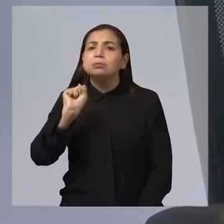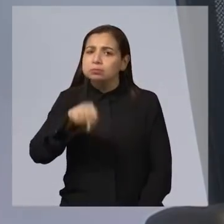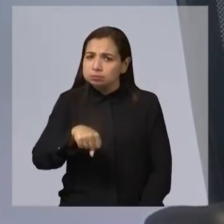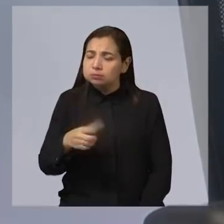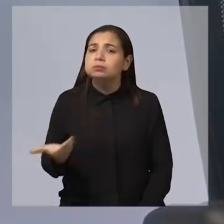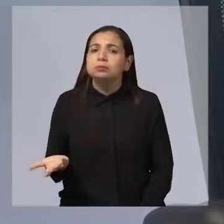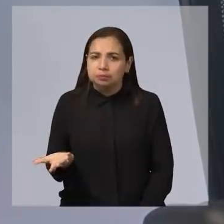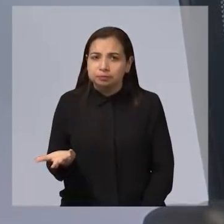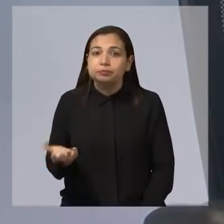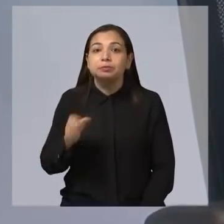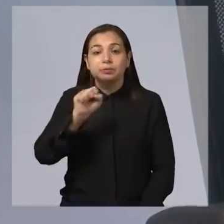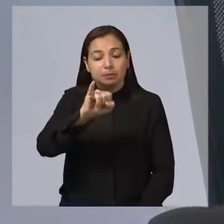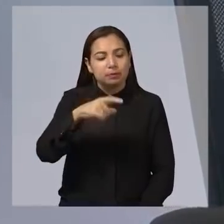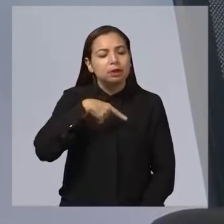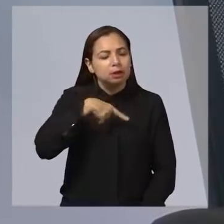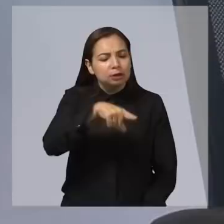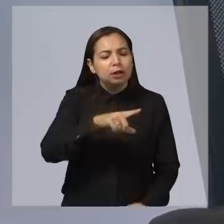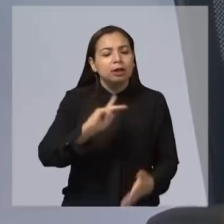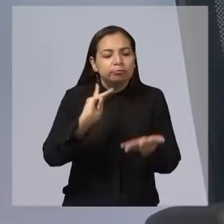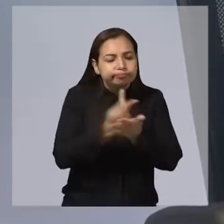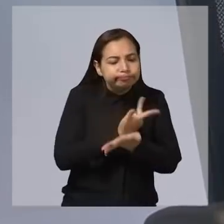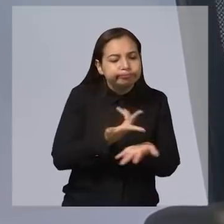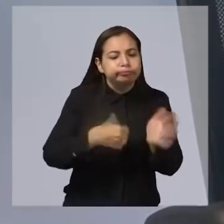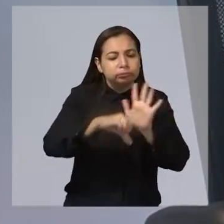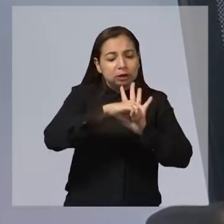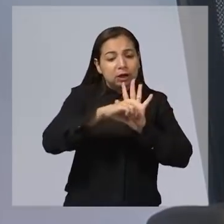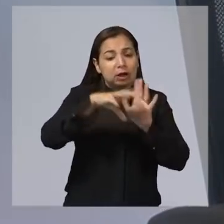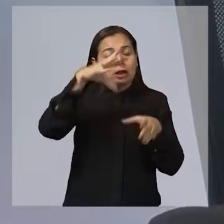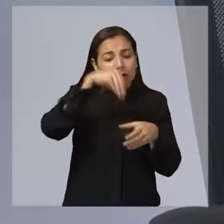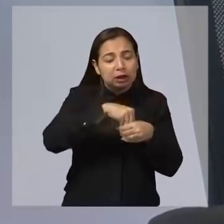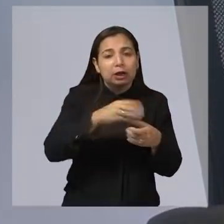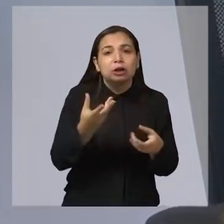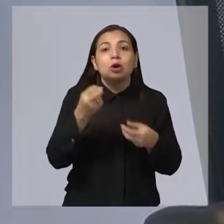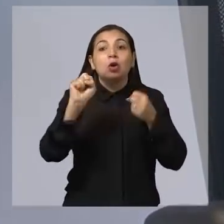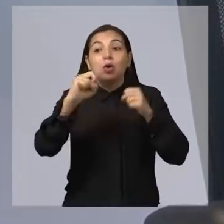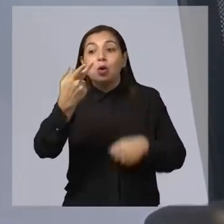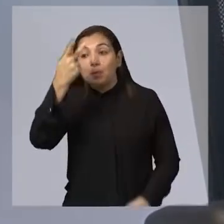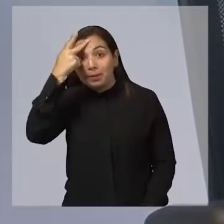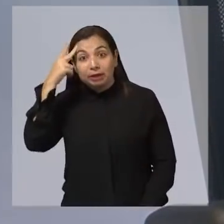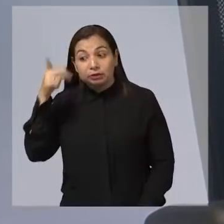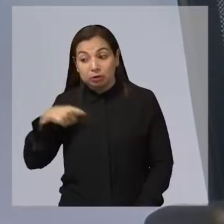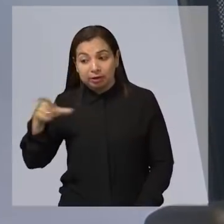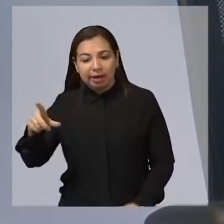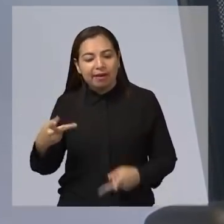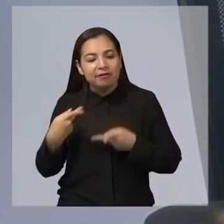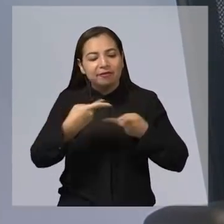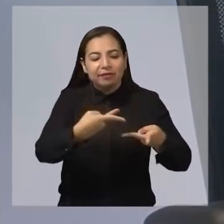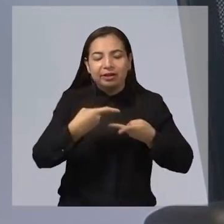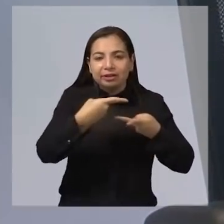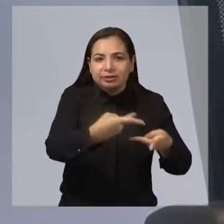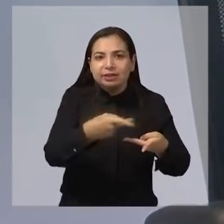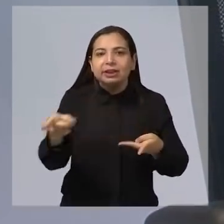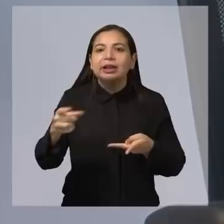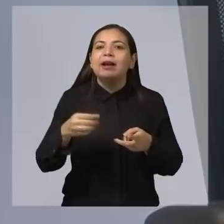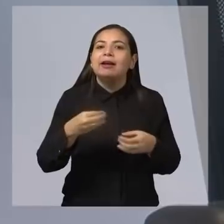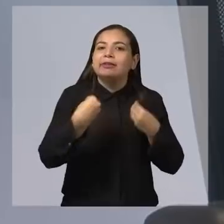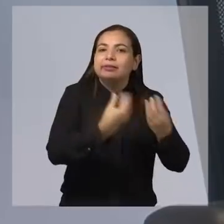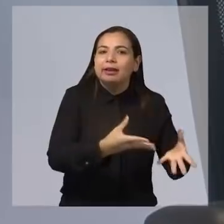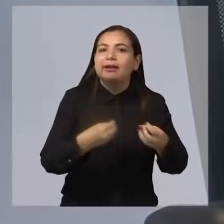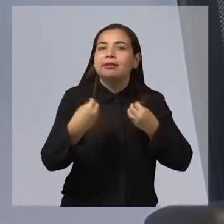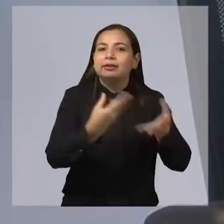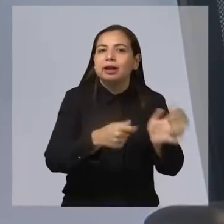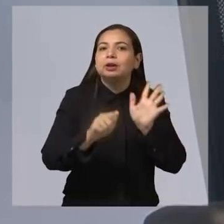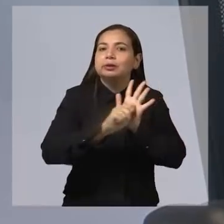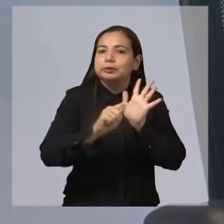quem comete crime, né, dentro da unidade prisional. Pessoas que vão visitar, que levam droga, daqui 6 meses está lá de novo, daqui 6 meses está de novo